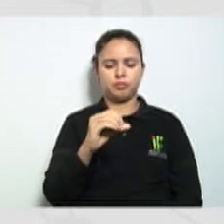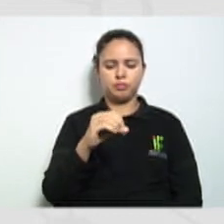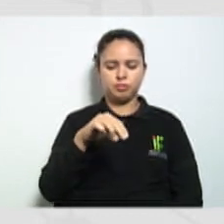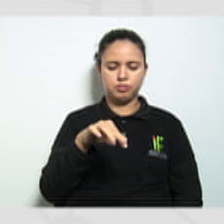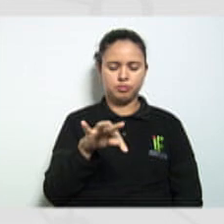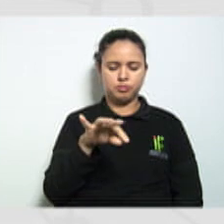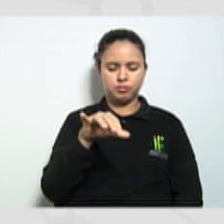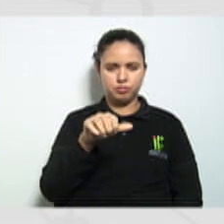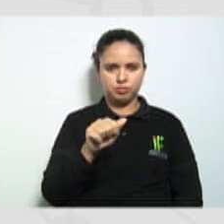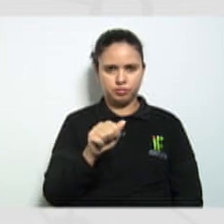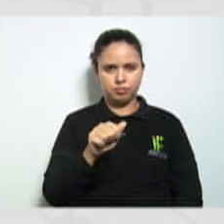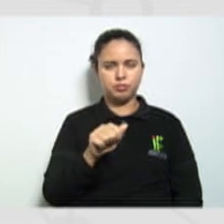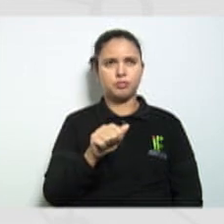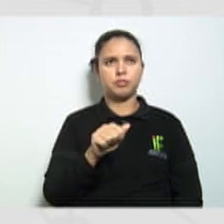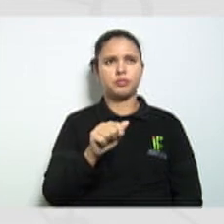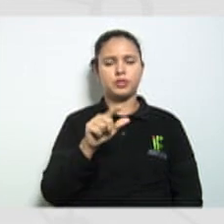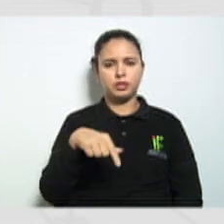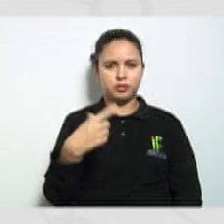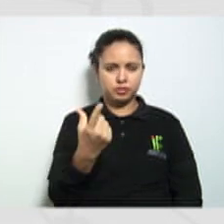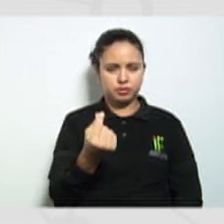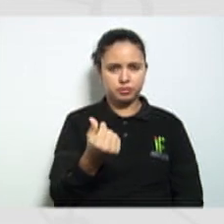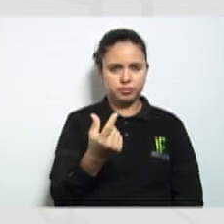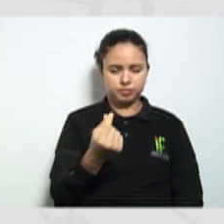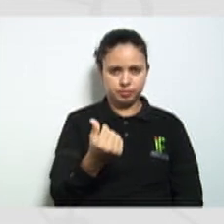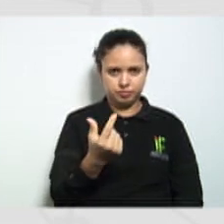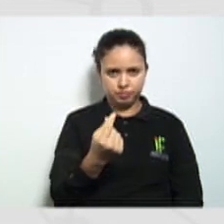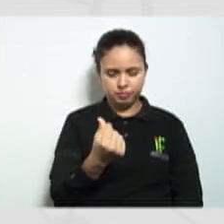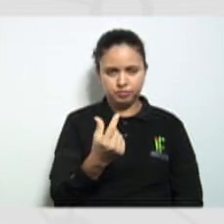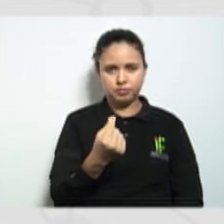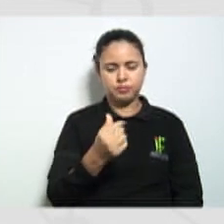Caixa é o dinheiro